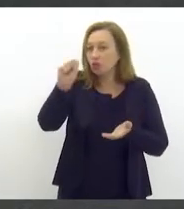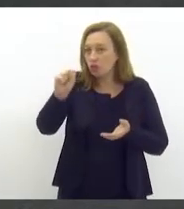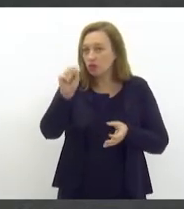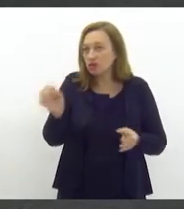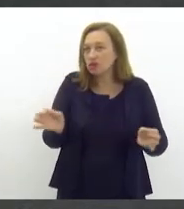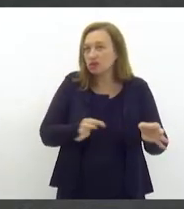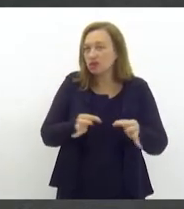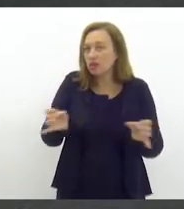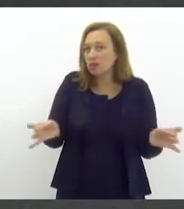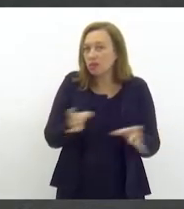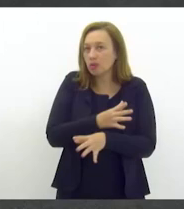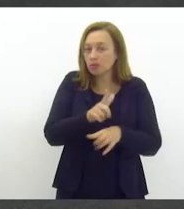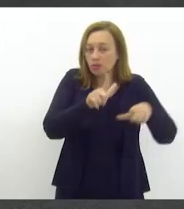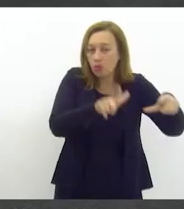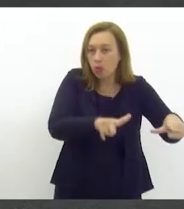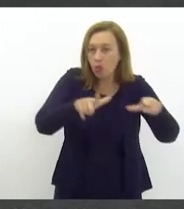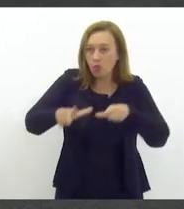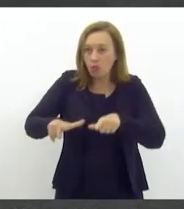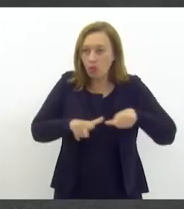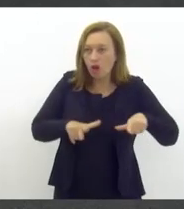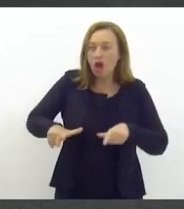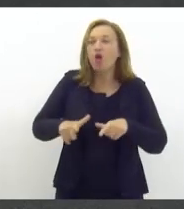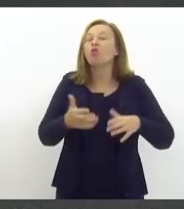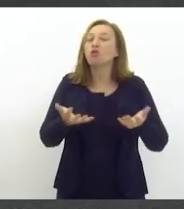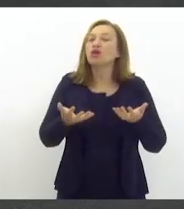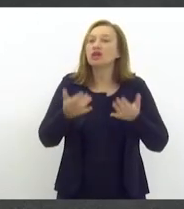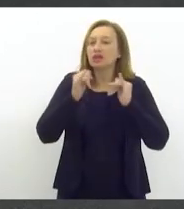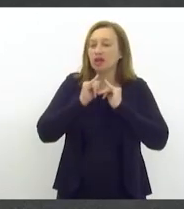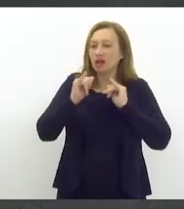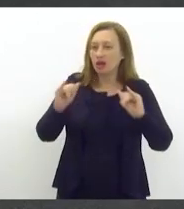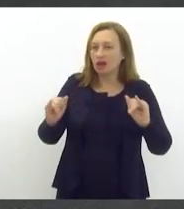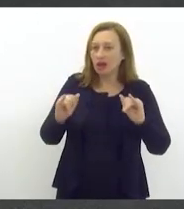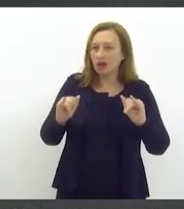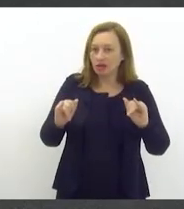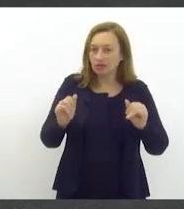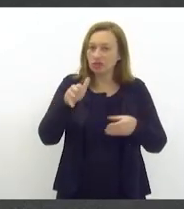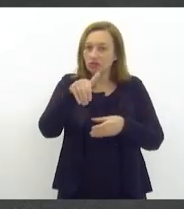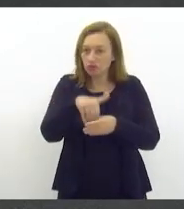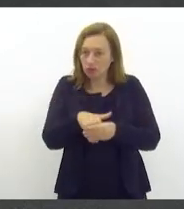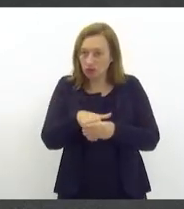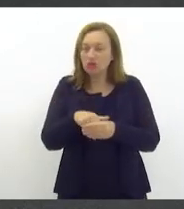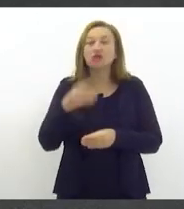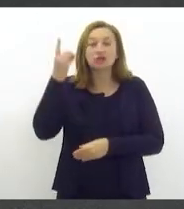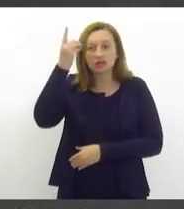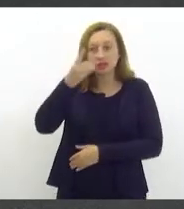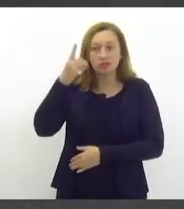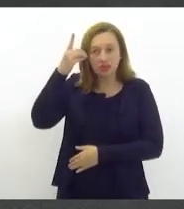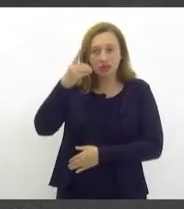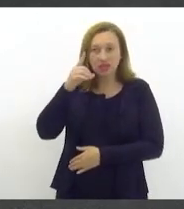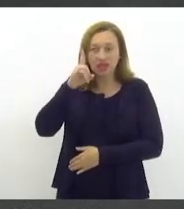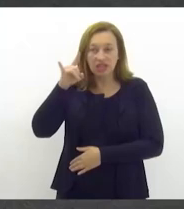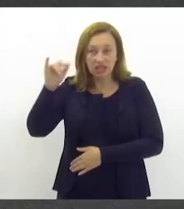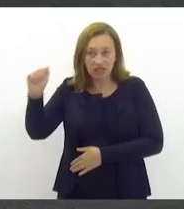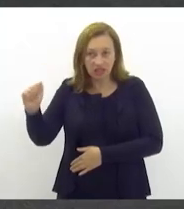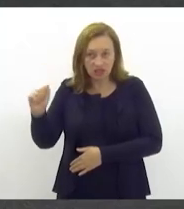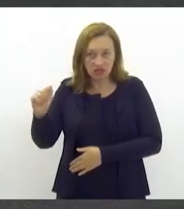para serem demarcadas. Mas o que eu queria declarar de voto, deputada Índia Armelau